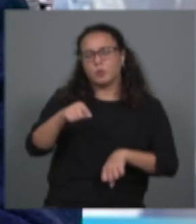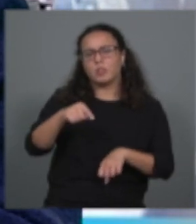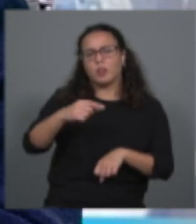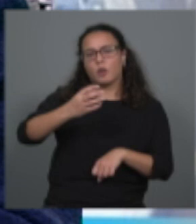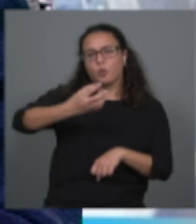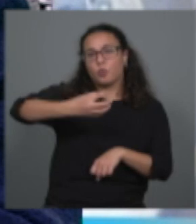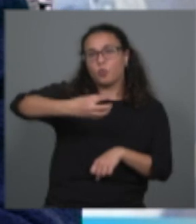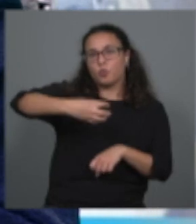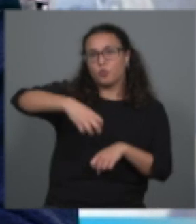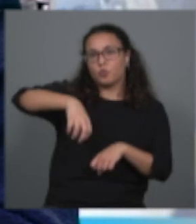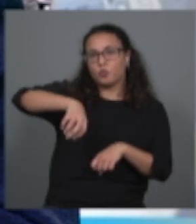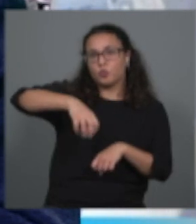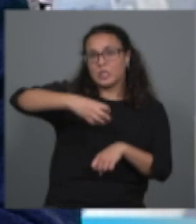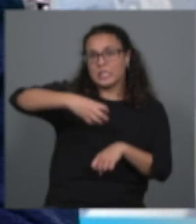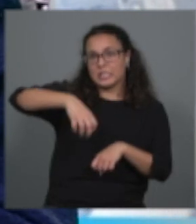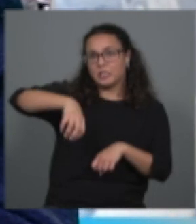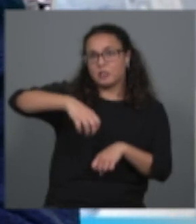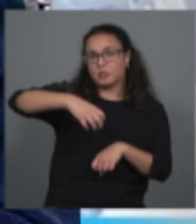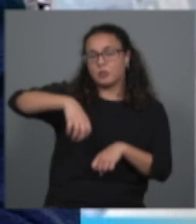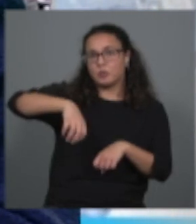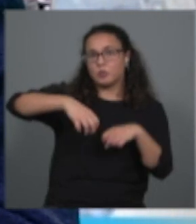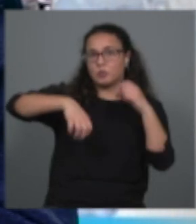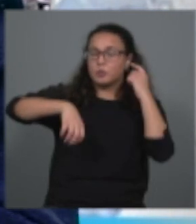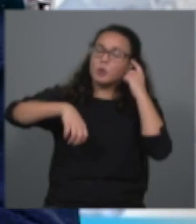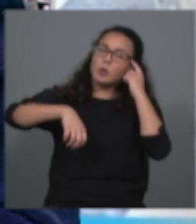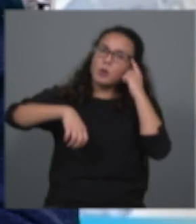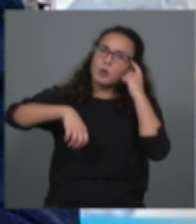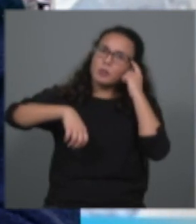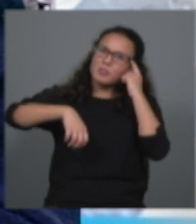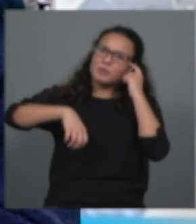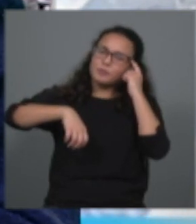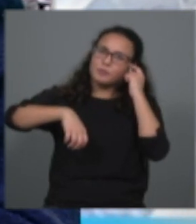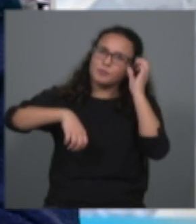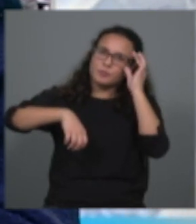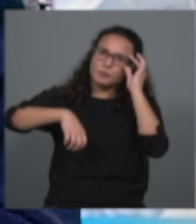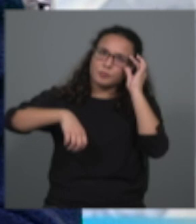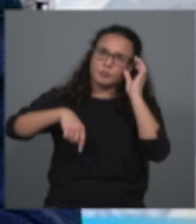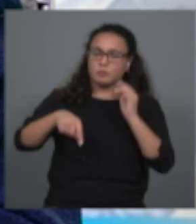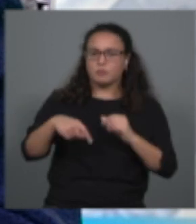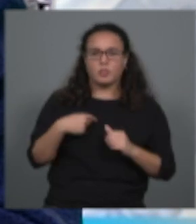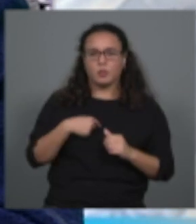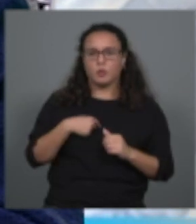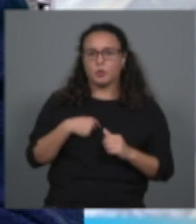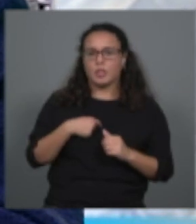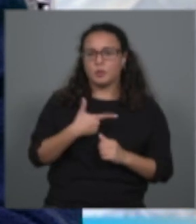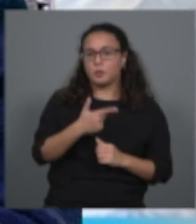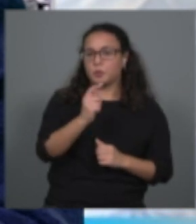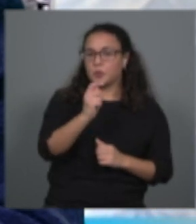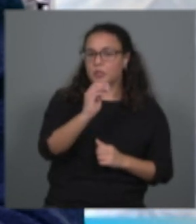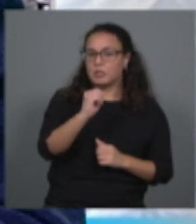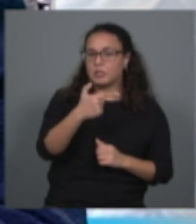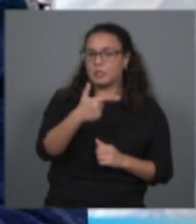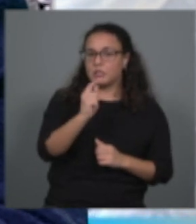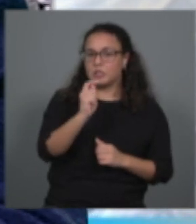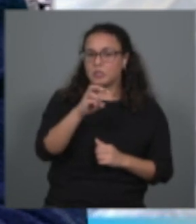já sabiam que era ele. E a igreja enchia-se. Nas Taipas, por exemplo, tenho vários testemunhos, até de um padre jesuíta